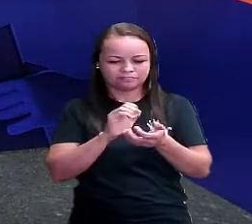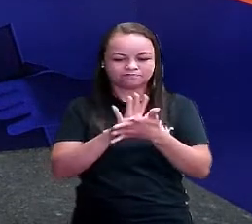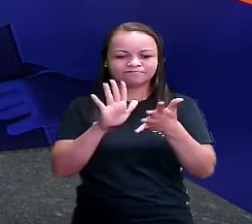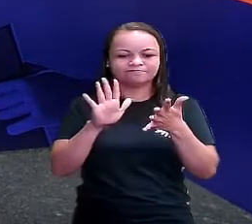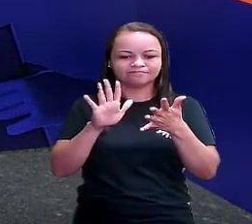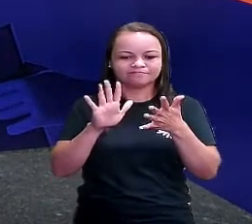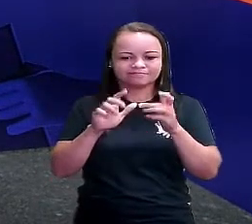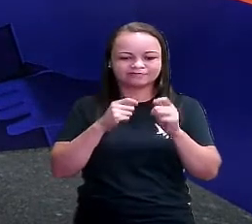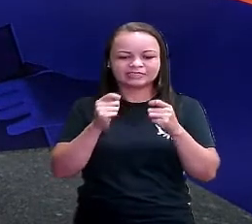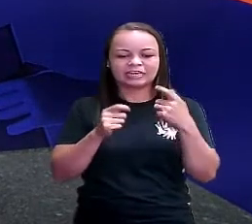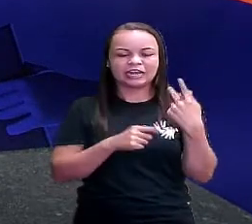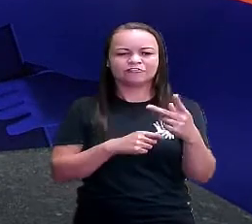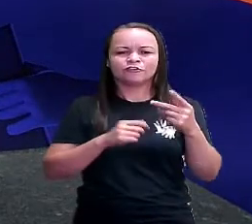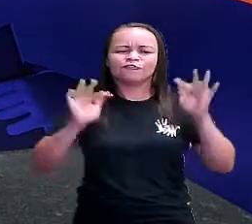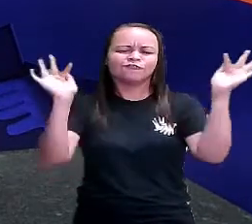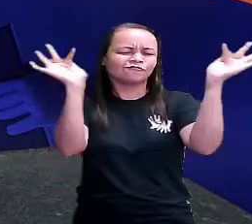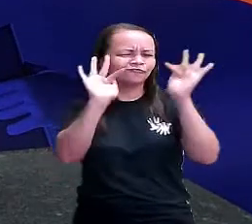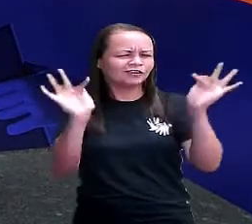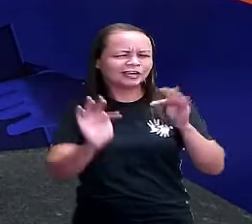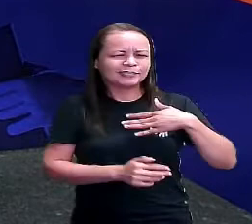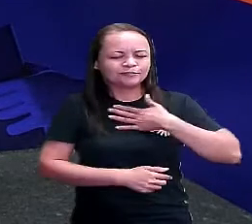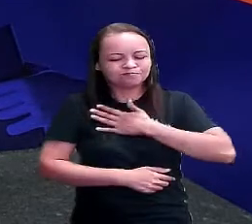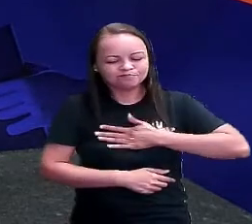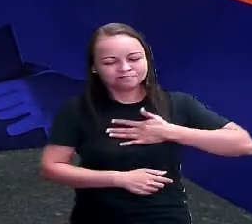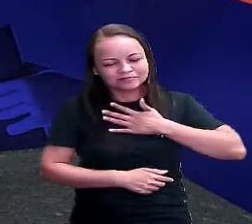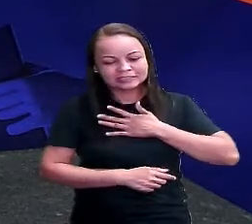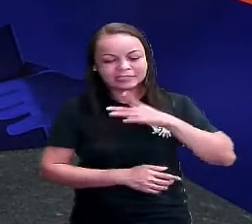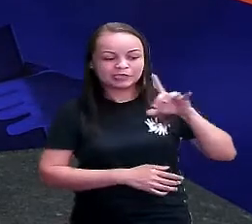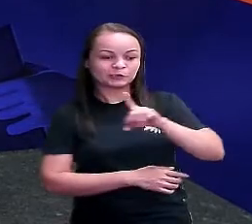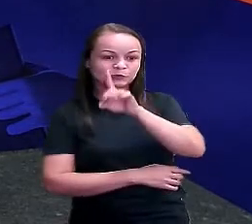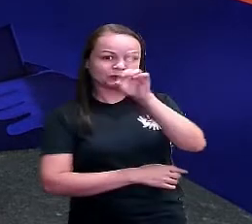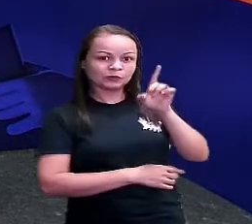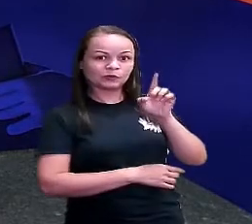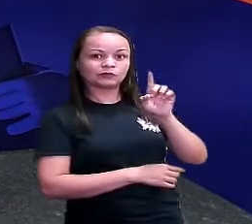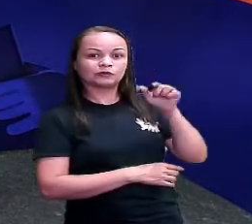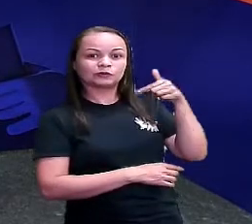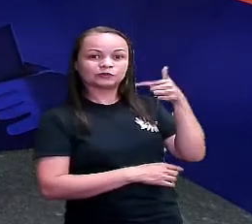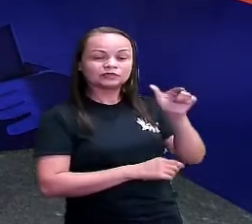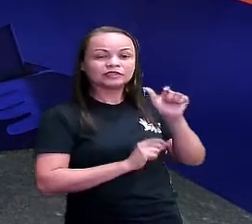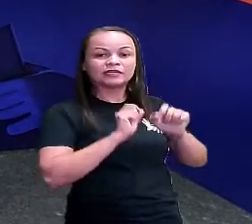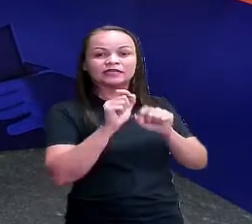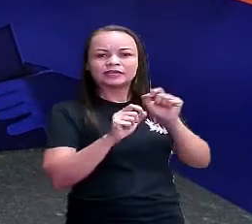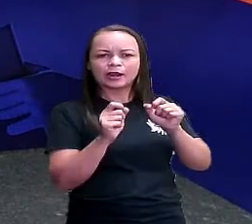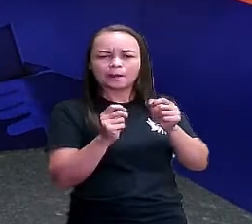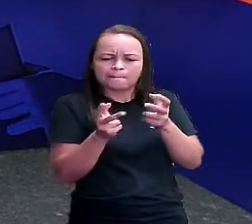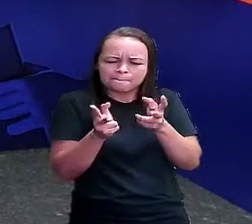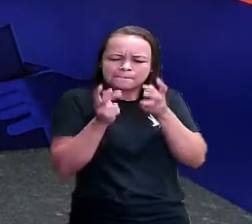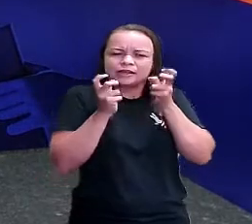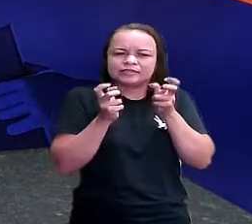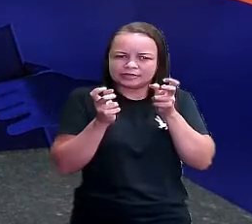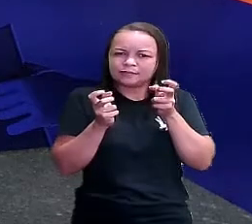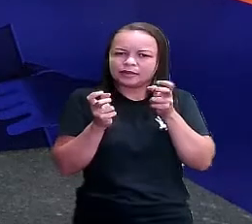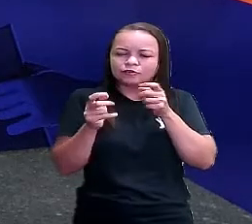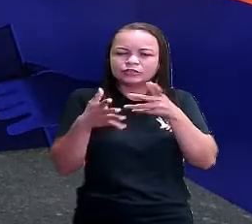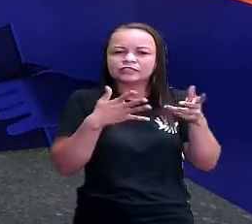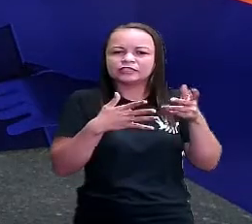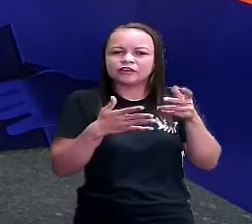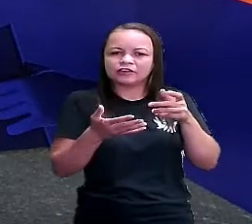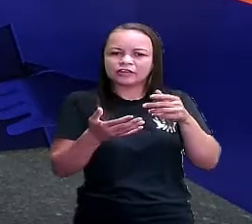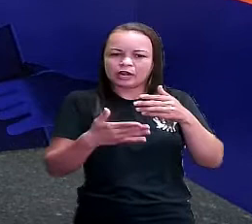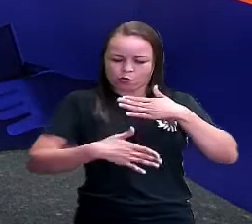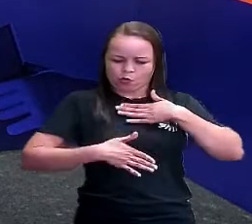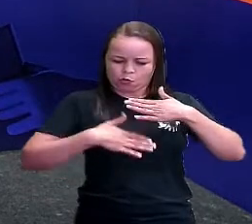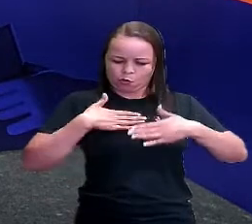Ele ficou muito feliz e no dia seguinte, ele e Gepeto perceberam que ele tinha virado realmente um menino de